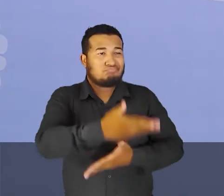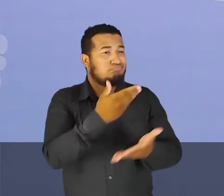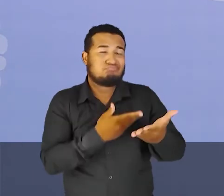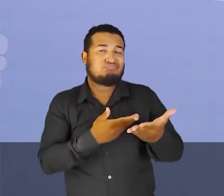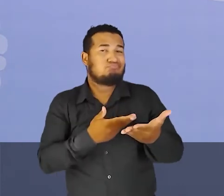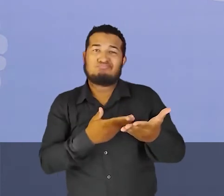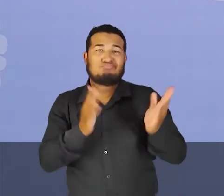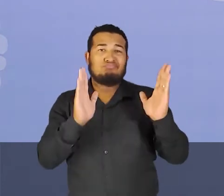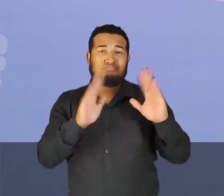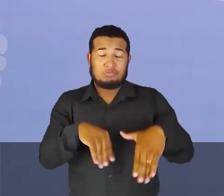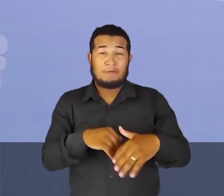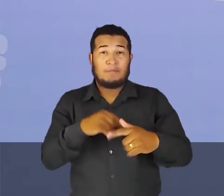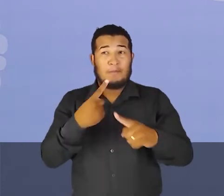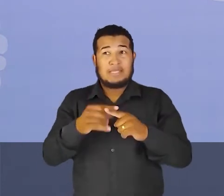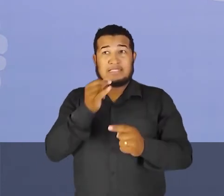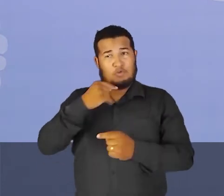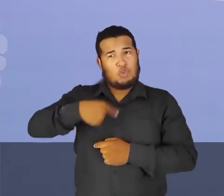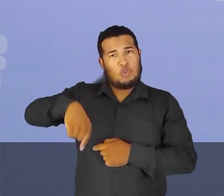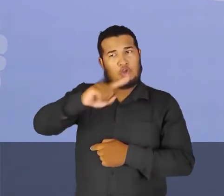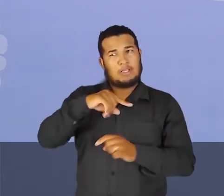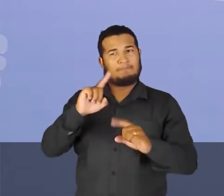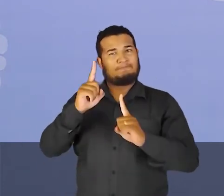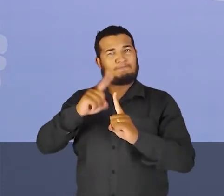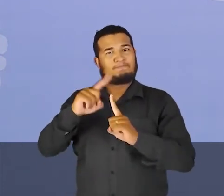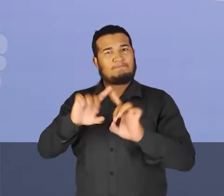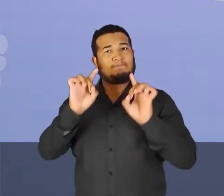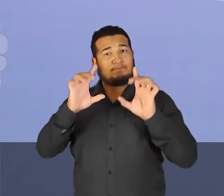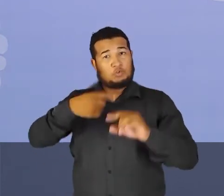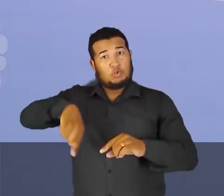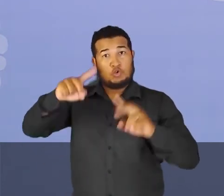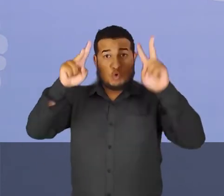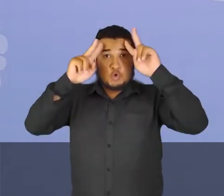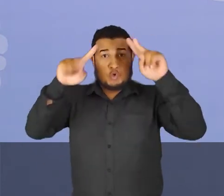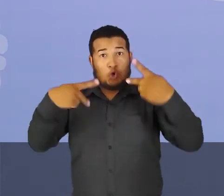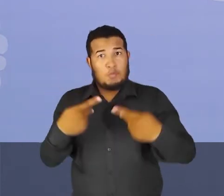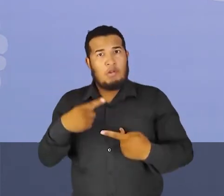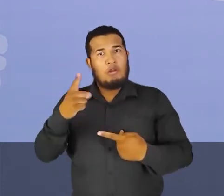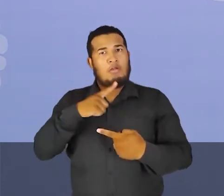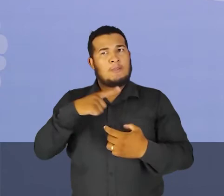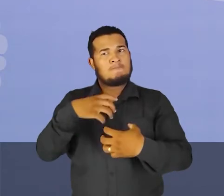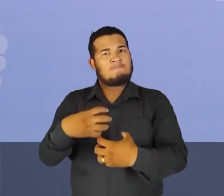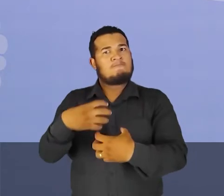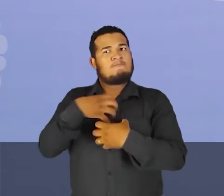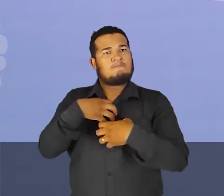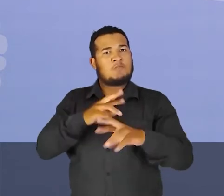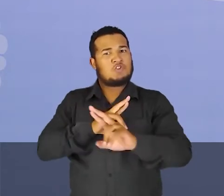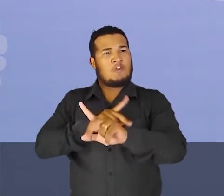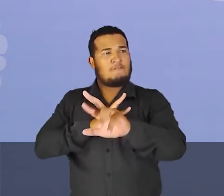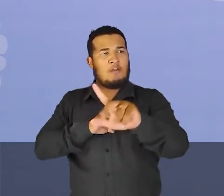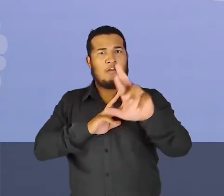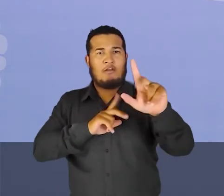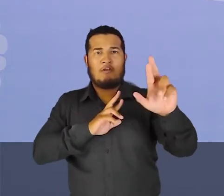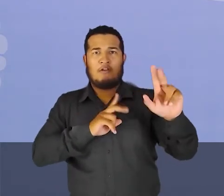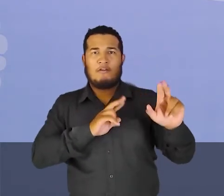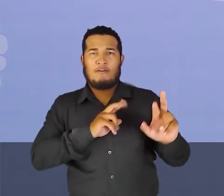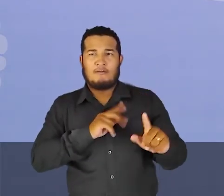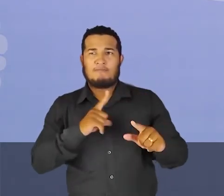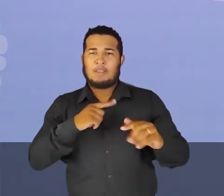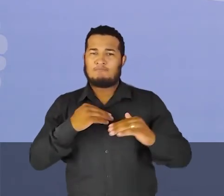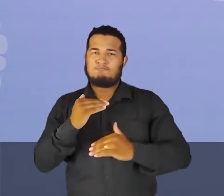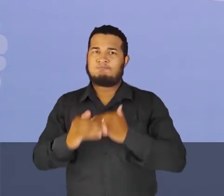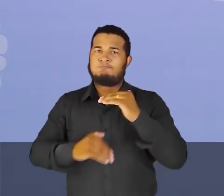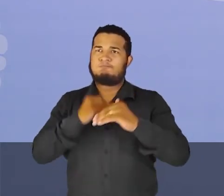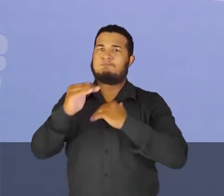nas outras. Se nós somos uma espécie, né, nós humanos, somos uma espécie diferenciada, uma espécie